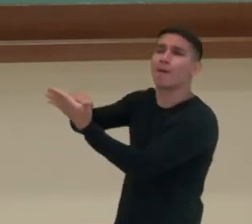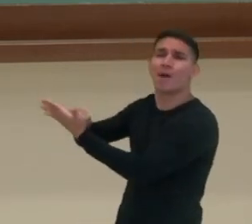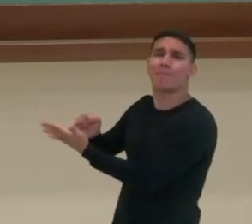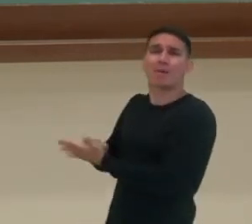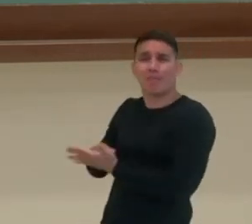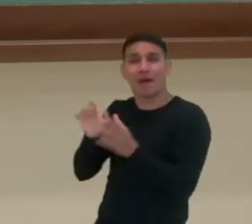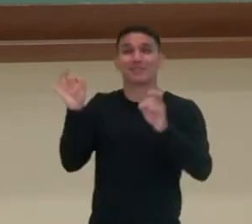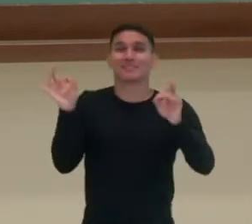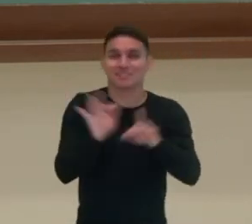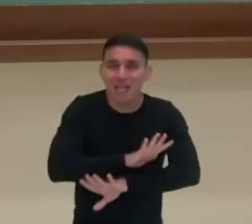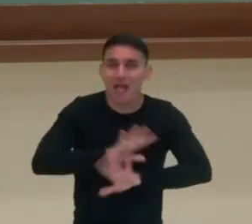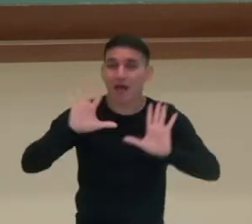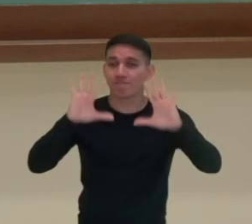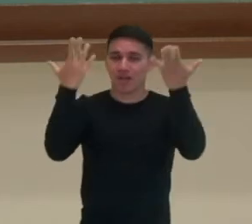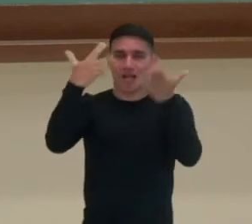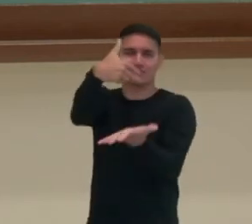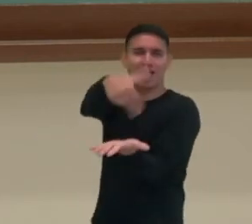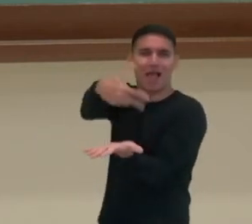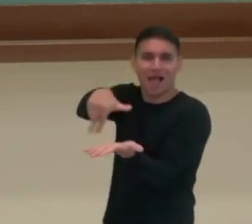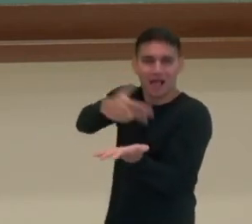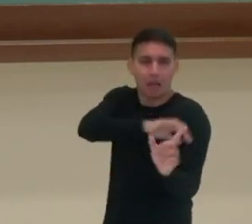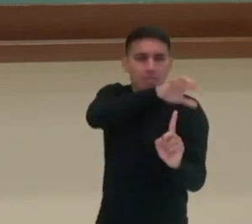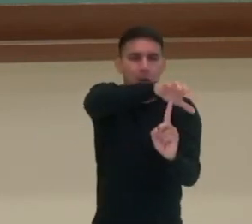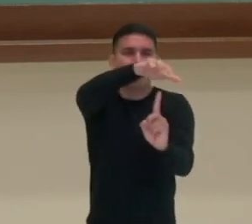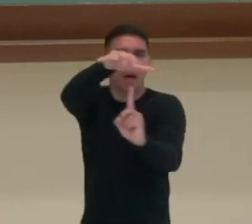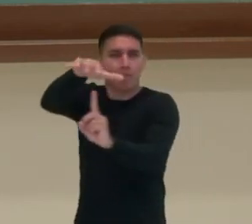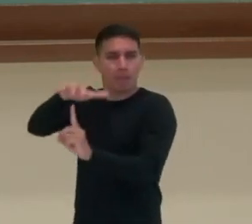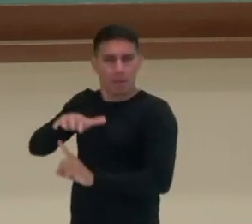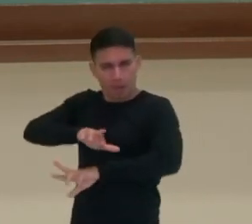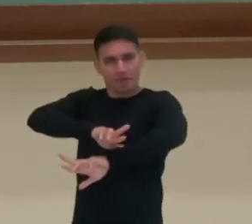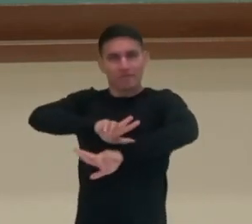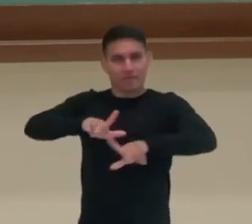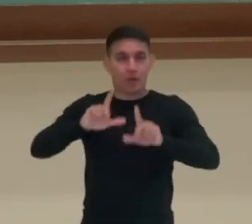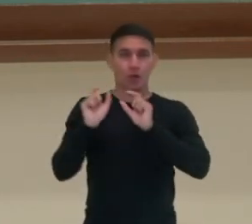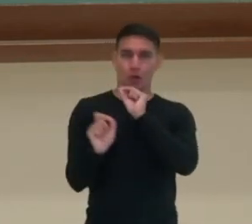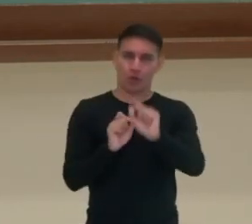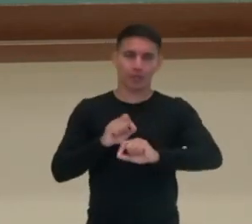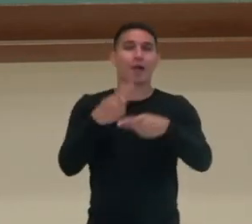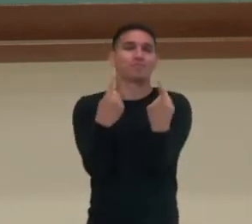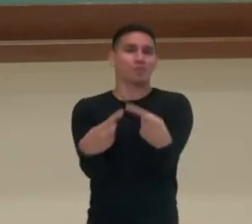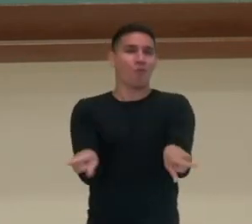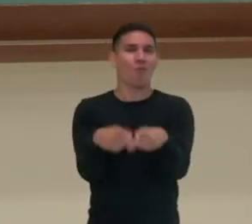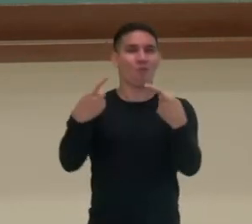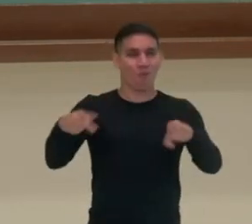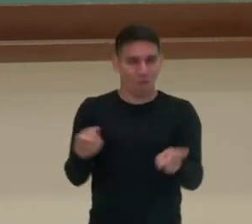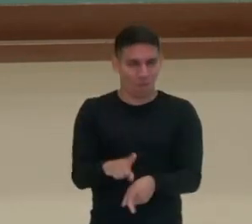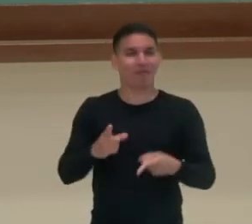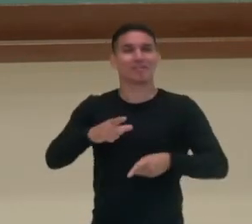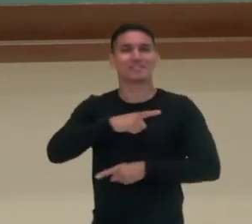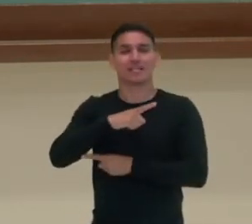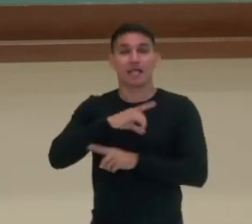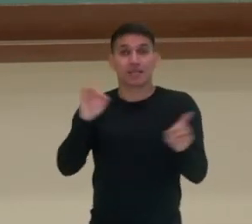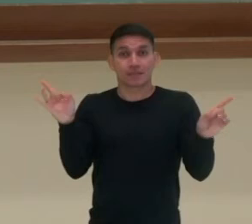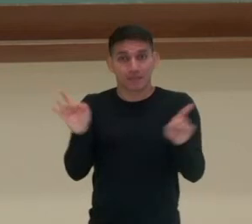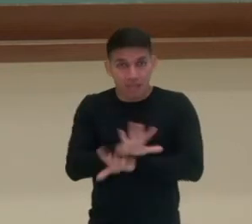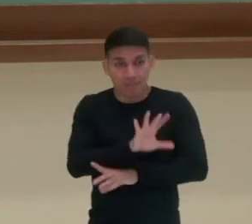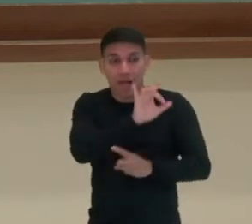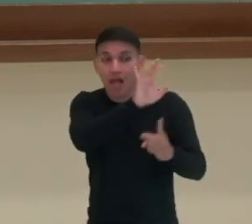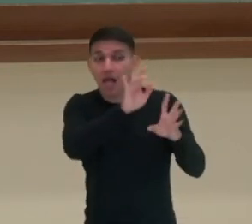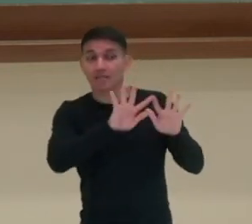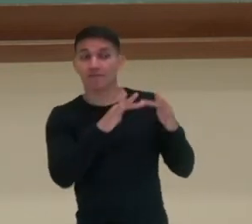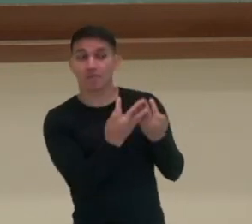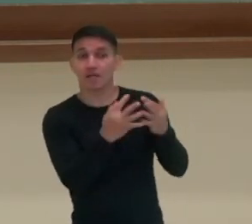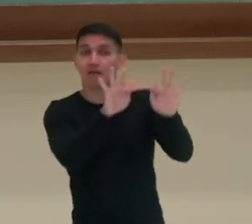celebração da dança de reis, da Folia de Reis, da música de reis tocada, Era costume que cada família